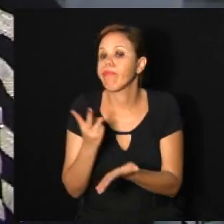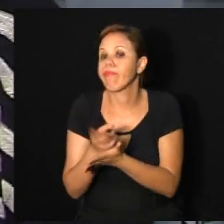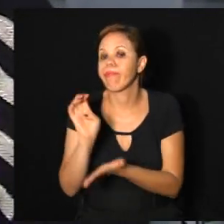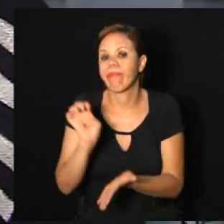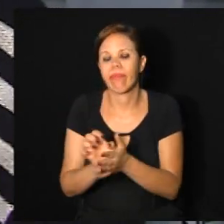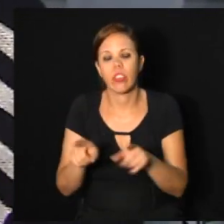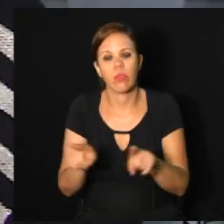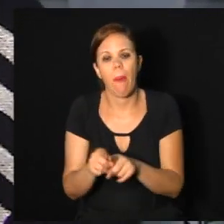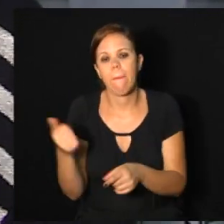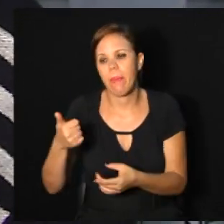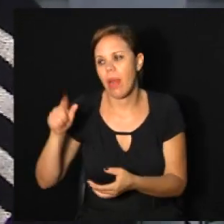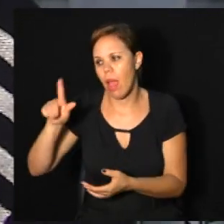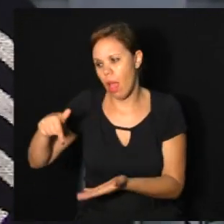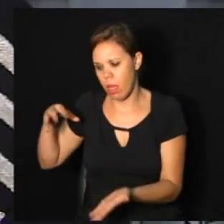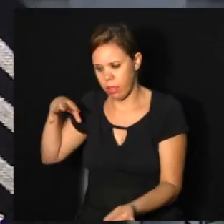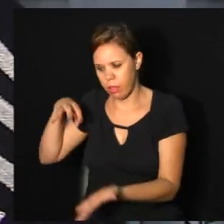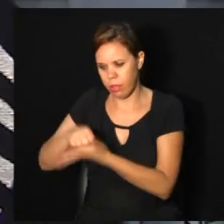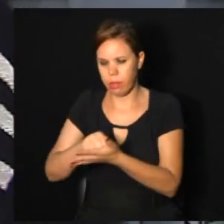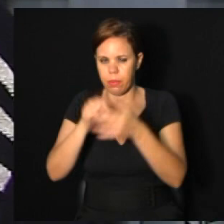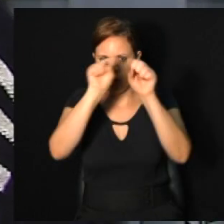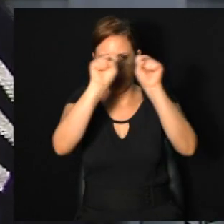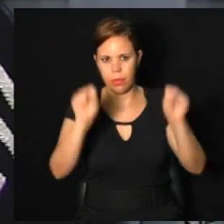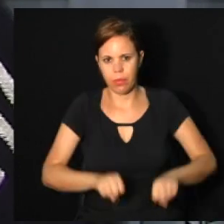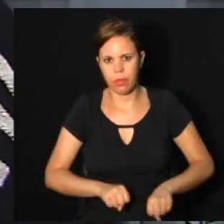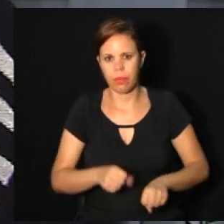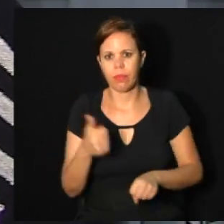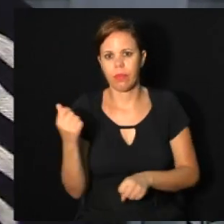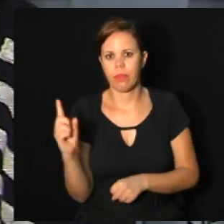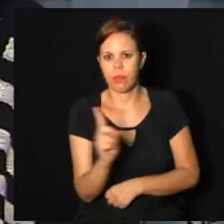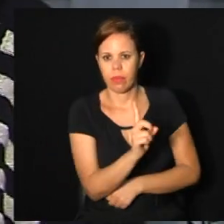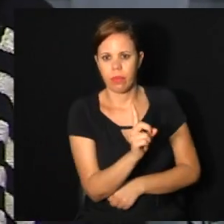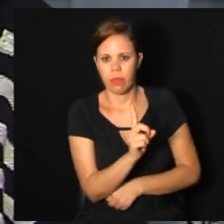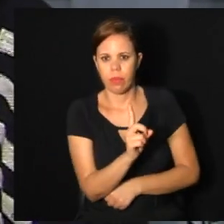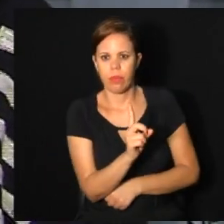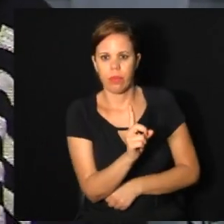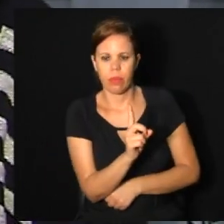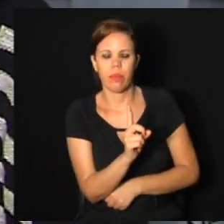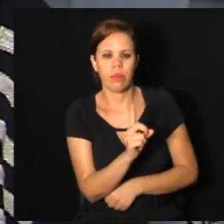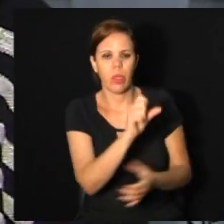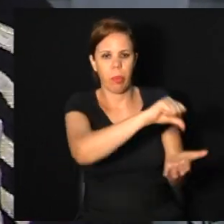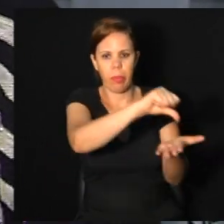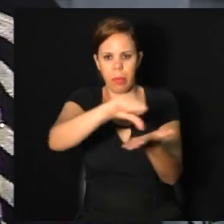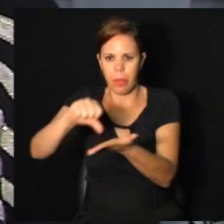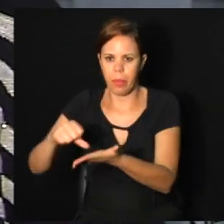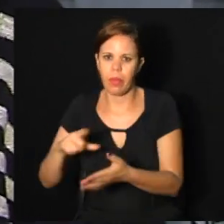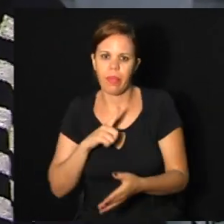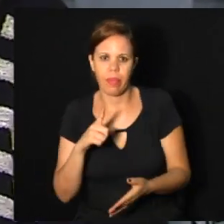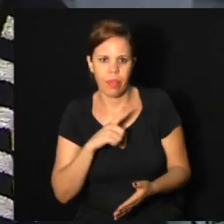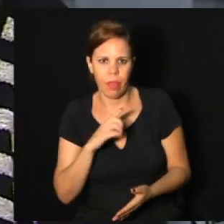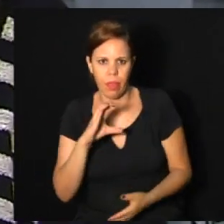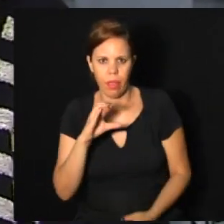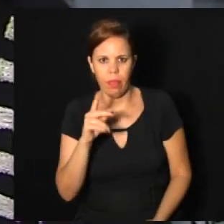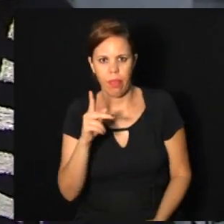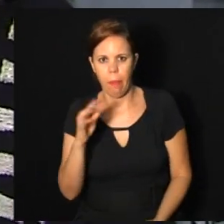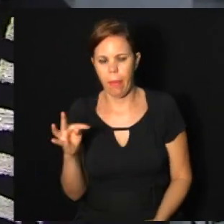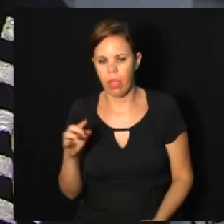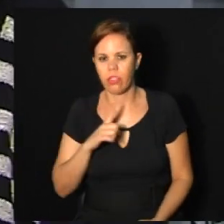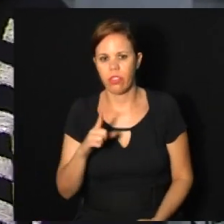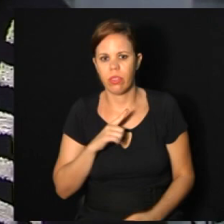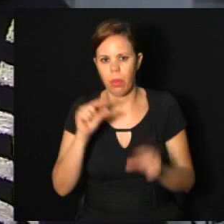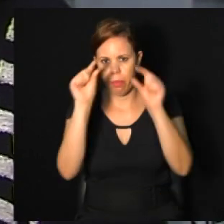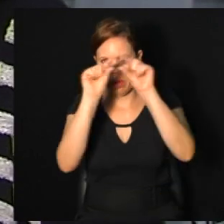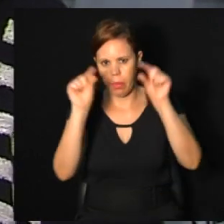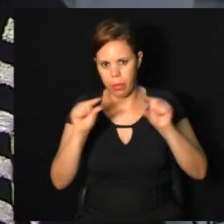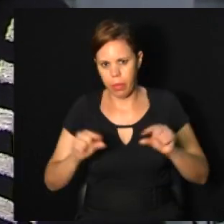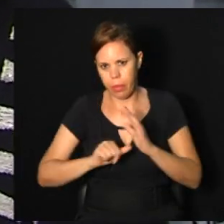passo é ele se cadastrar nesse nosso sistema, então comparecendo a um dos nossos postos de atendimento, portando RG, CPF,